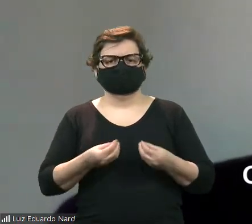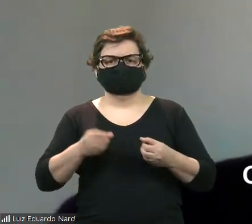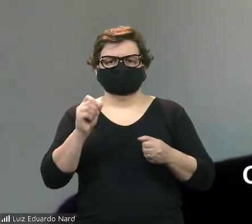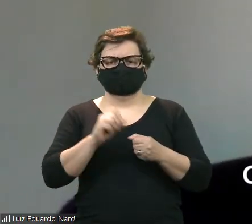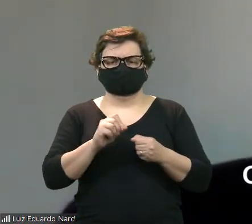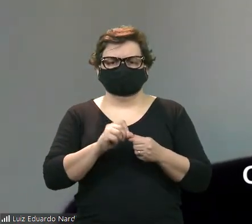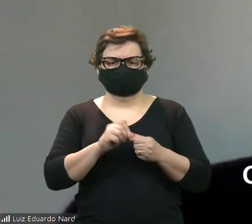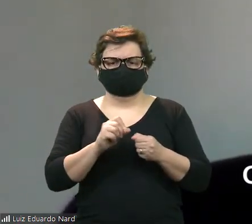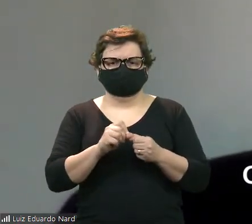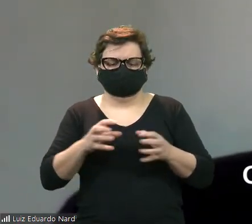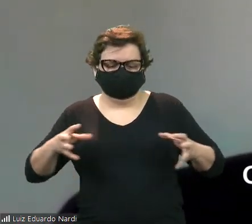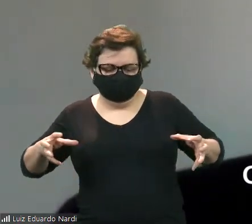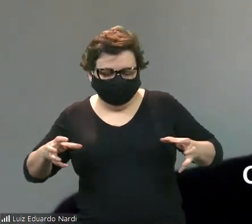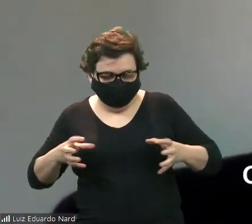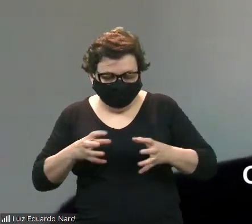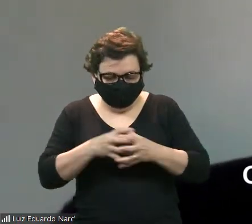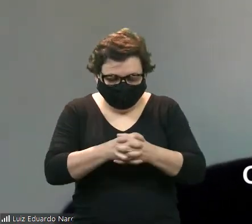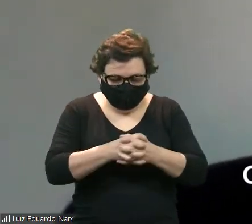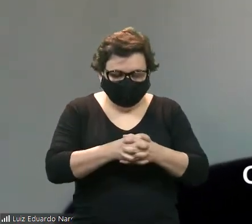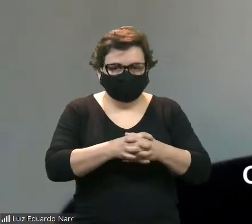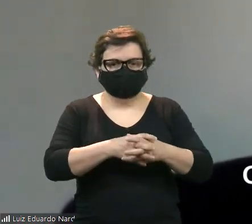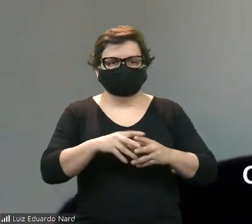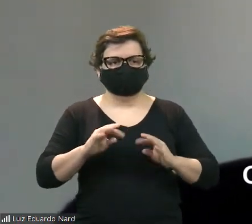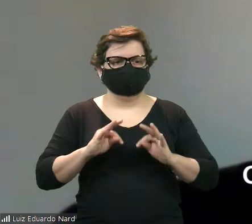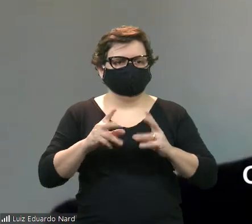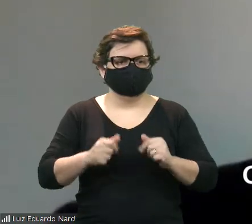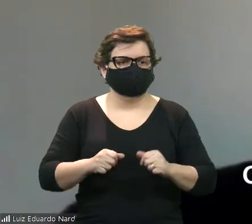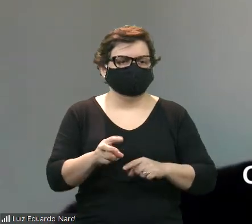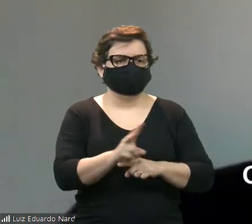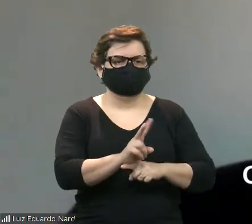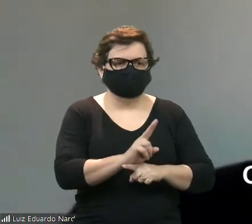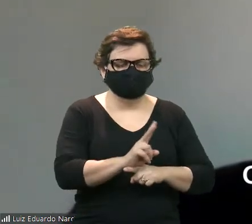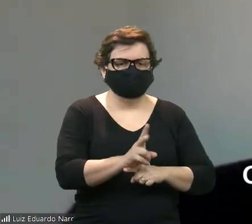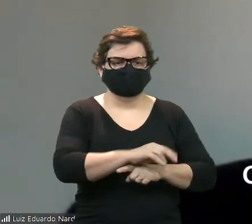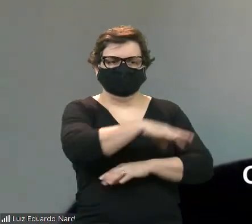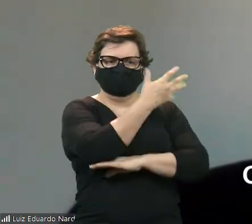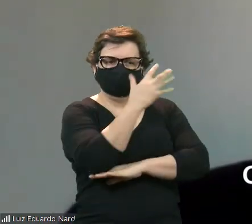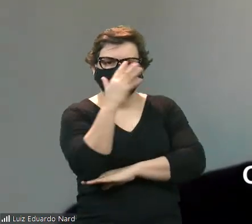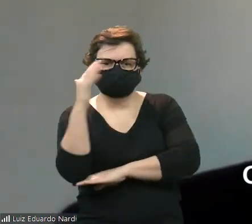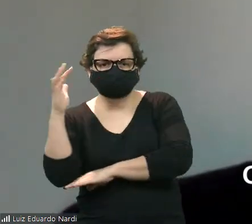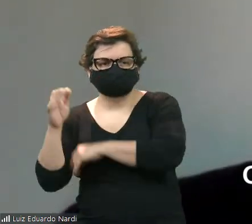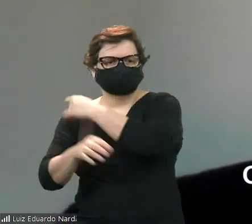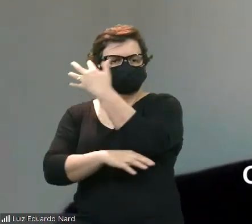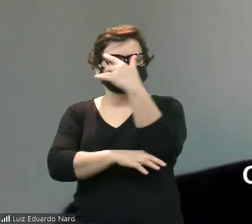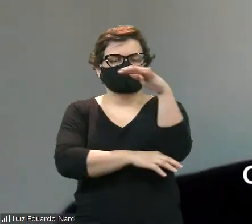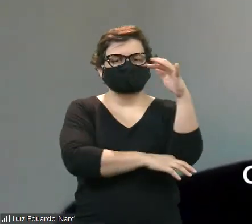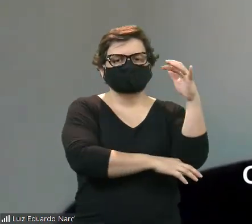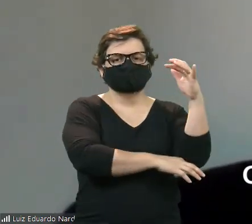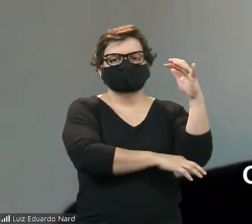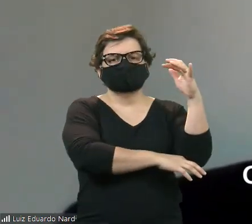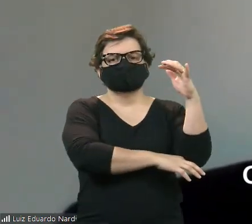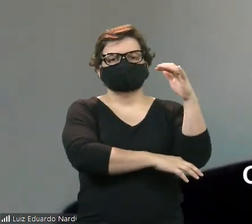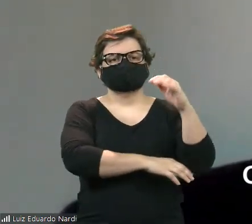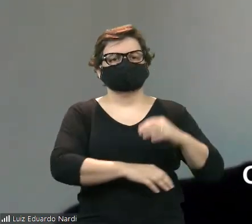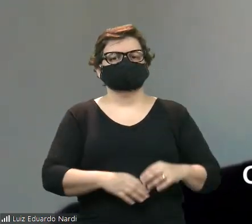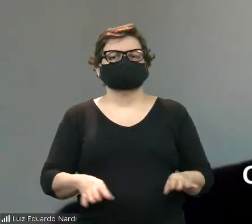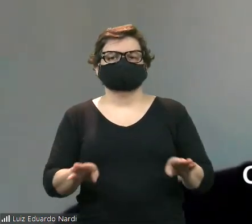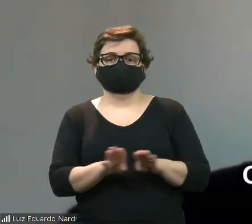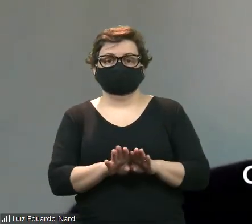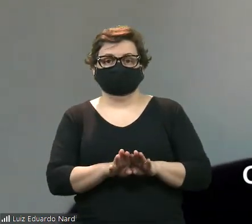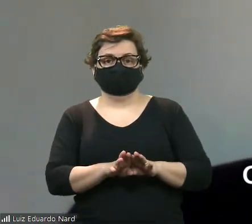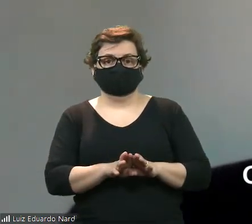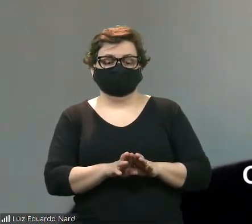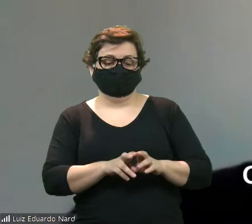Secretaria da Fazenda fiscais de meio ambiente, fiscais de